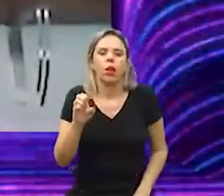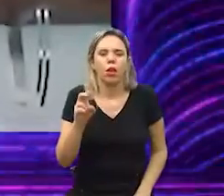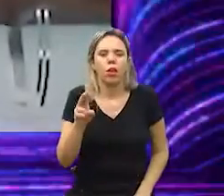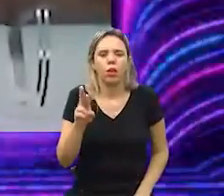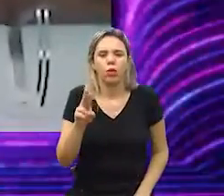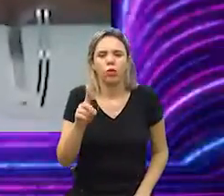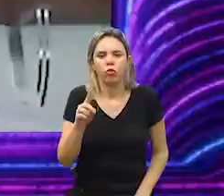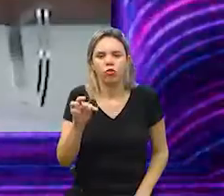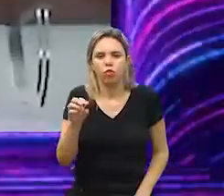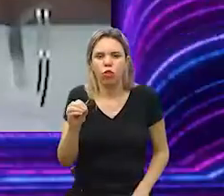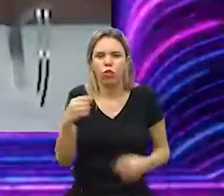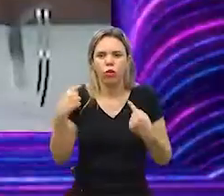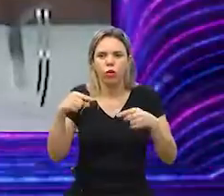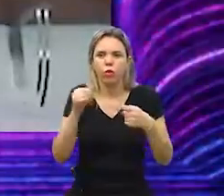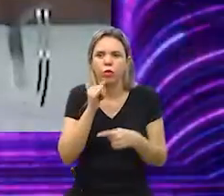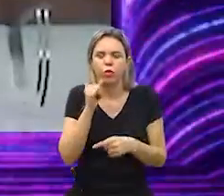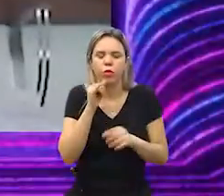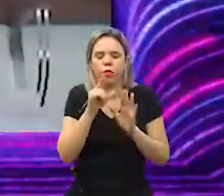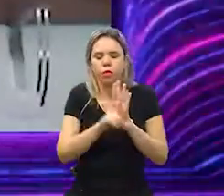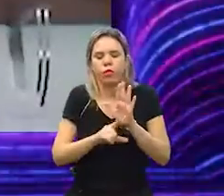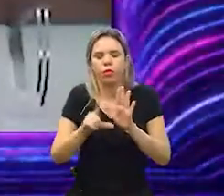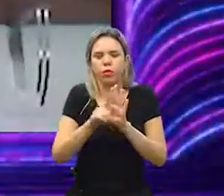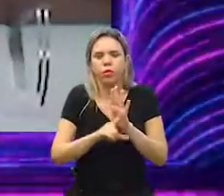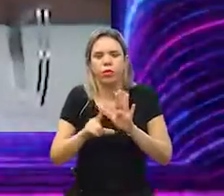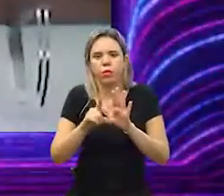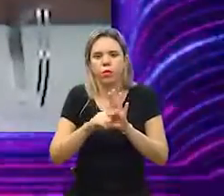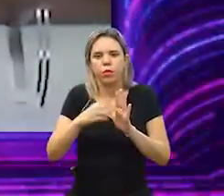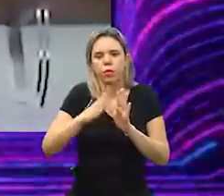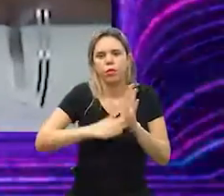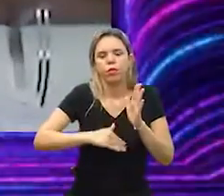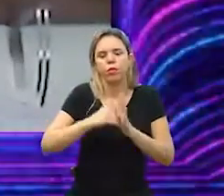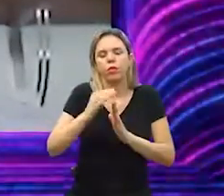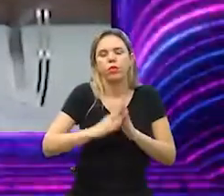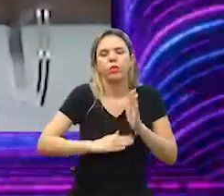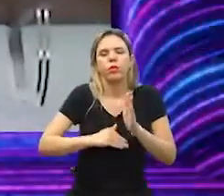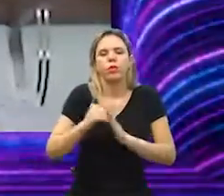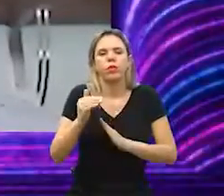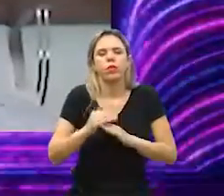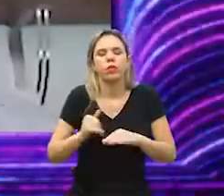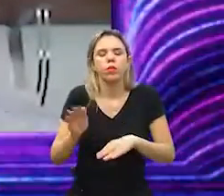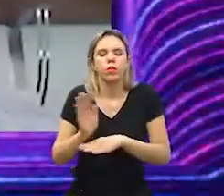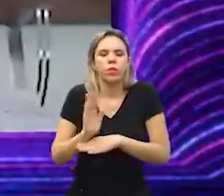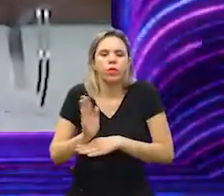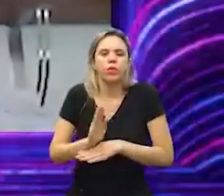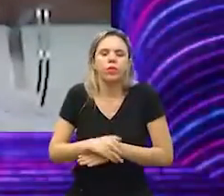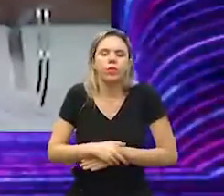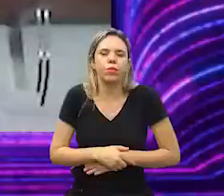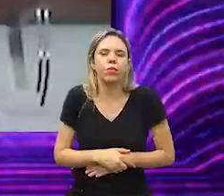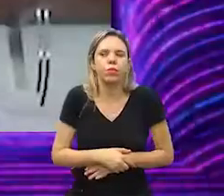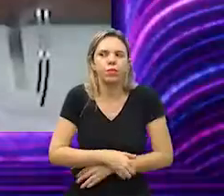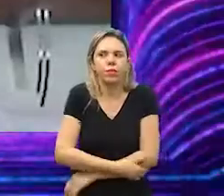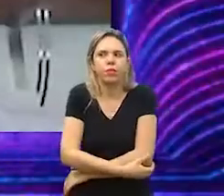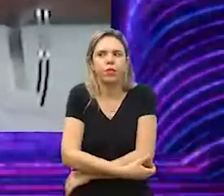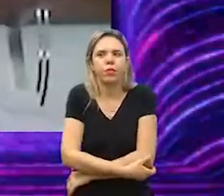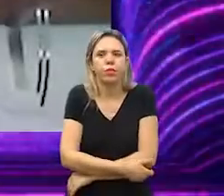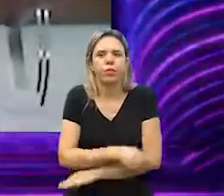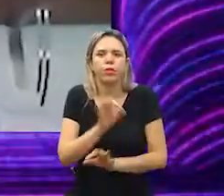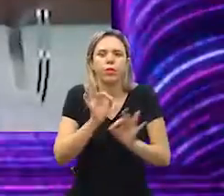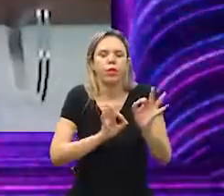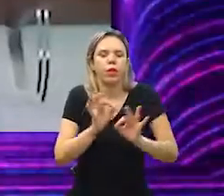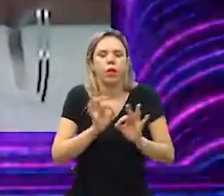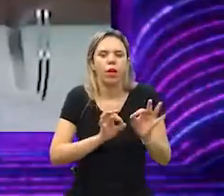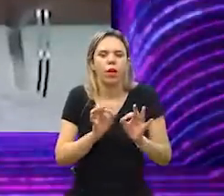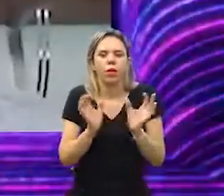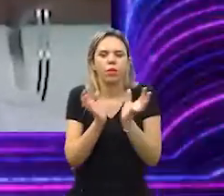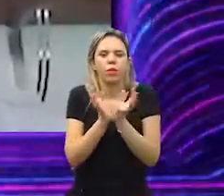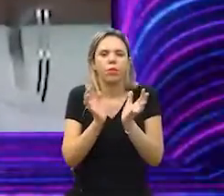a música, a literatura, a pintura, o cinema, sendo produzido por um